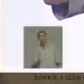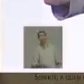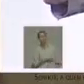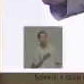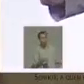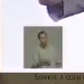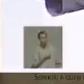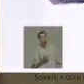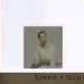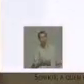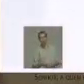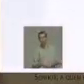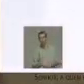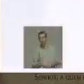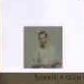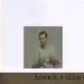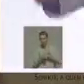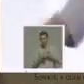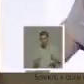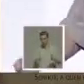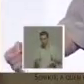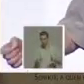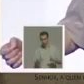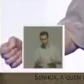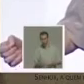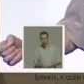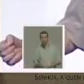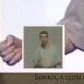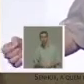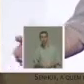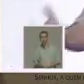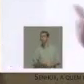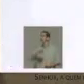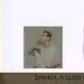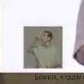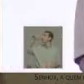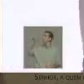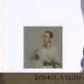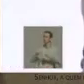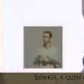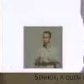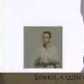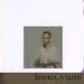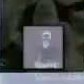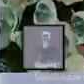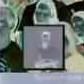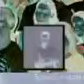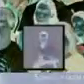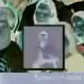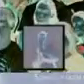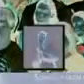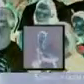Eu diria recuperar o sentido cristão dos sonhos. Do sonho que você vai partilhando, que você